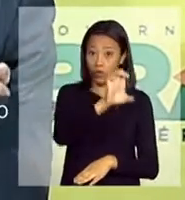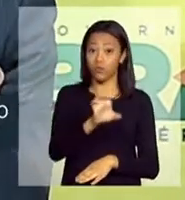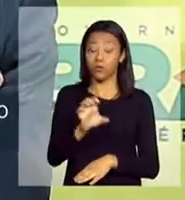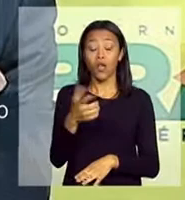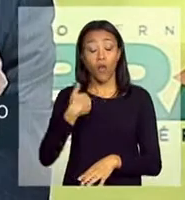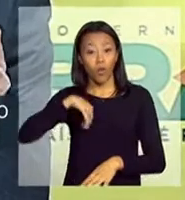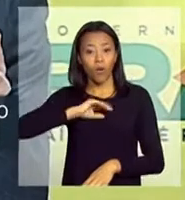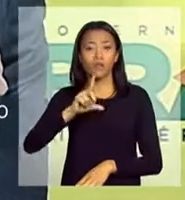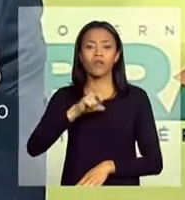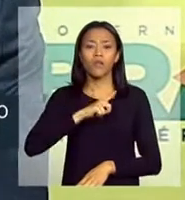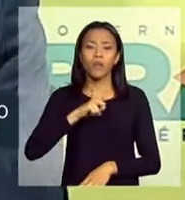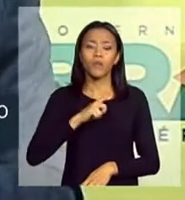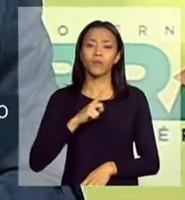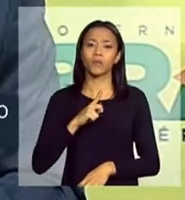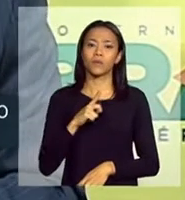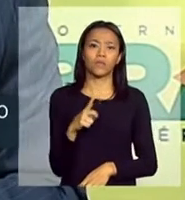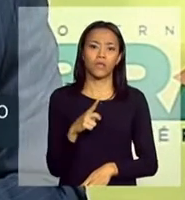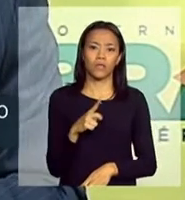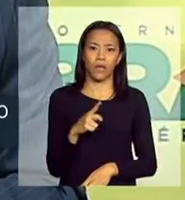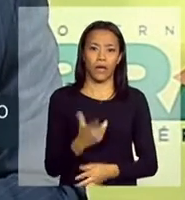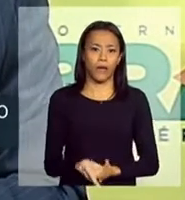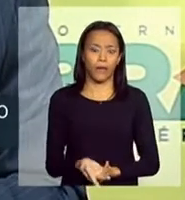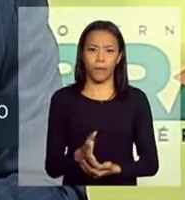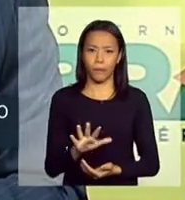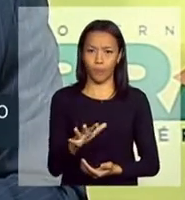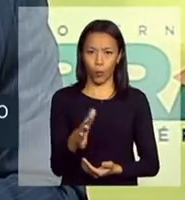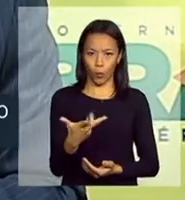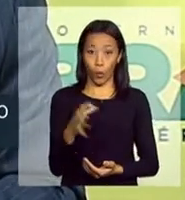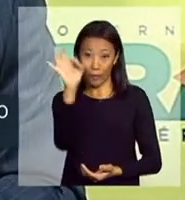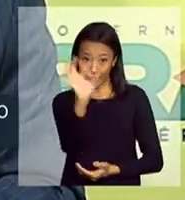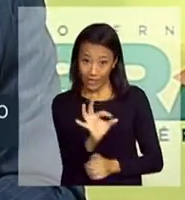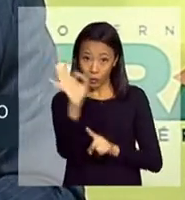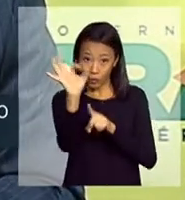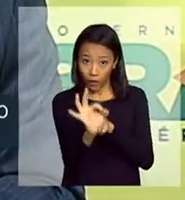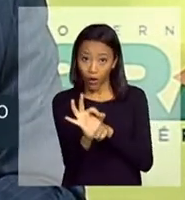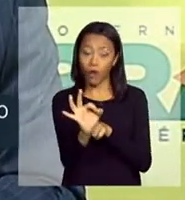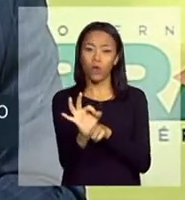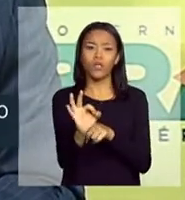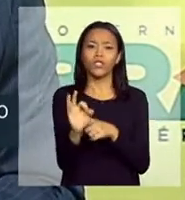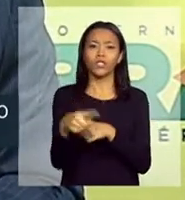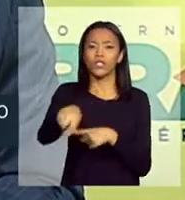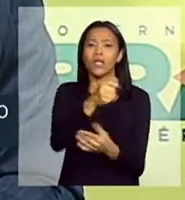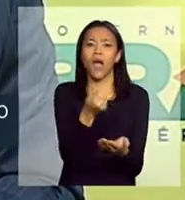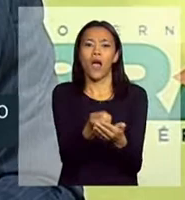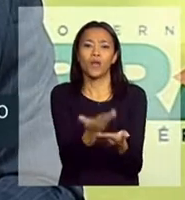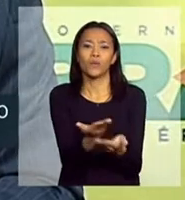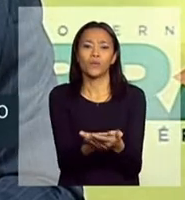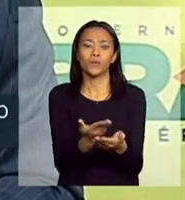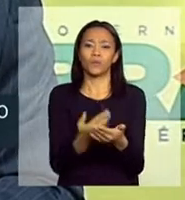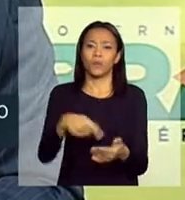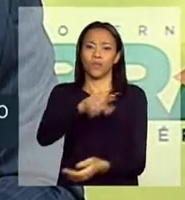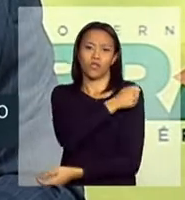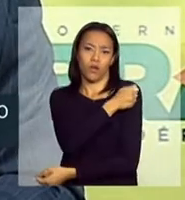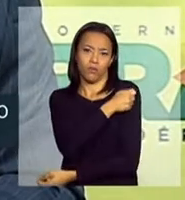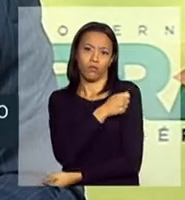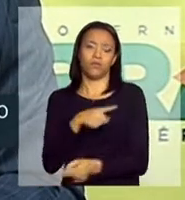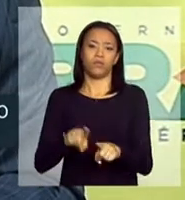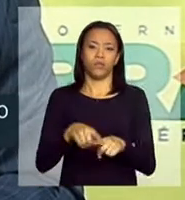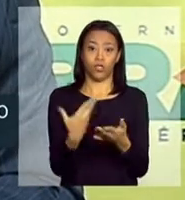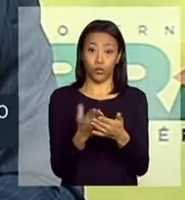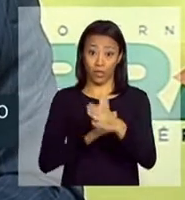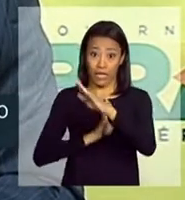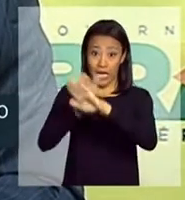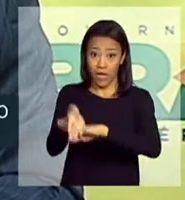um nível de o percentual de alunos de estudantes no ensino superior